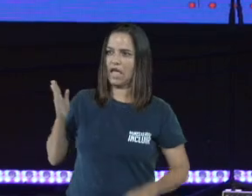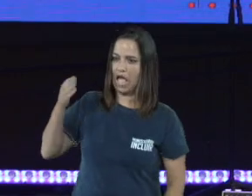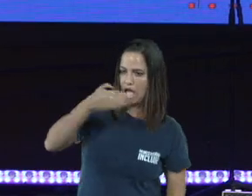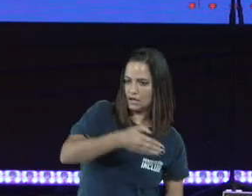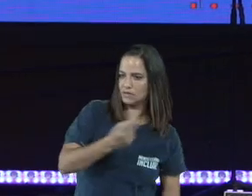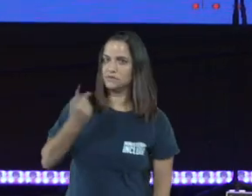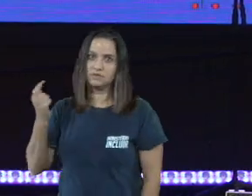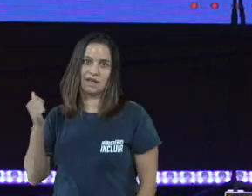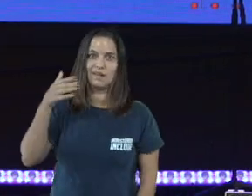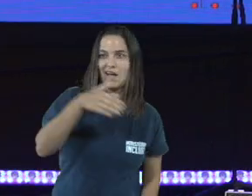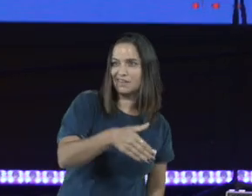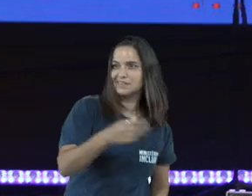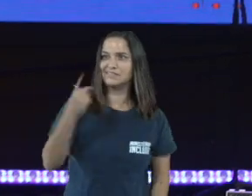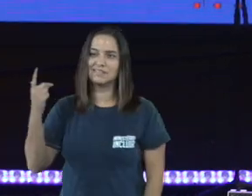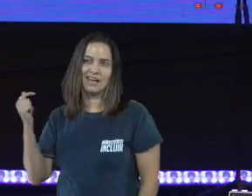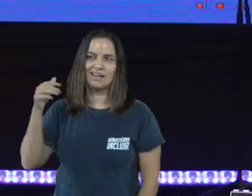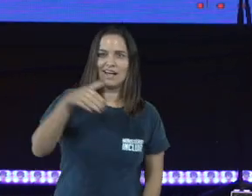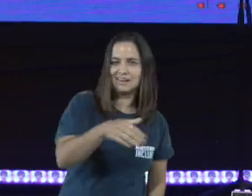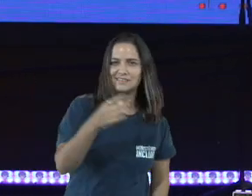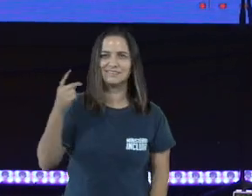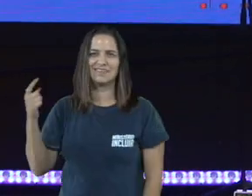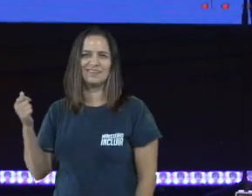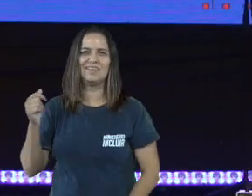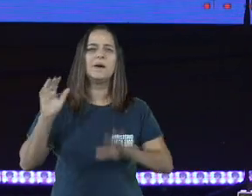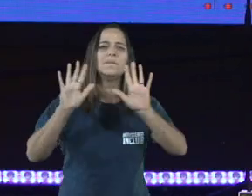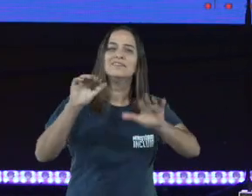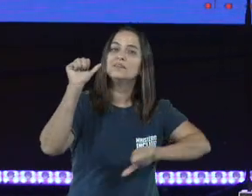obra de arte está dentro de você